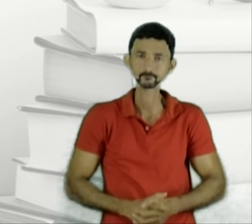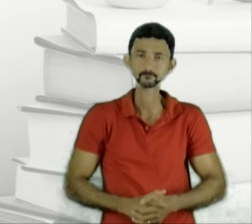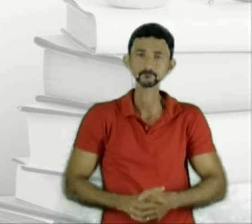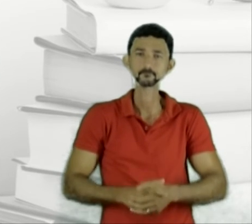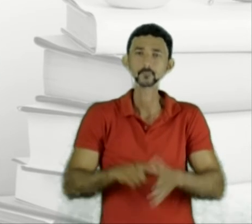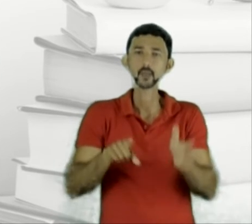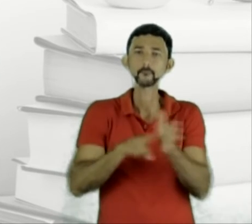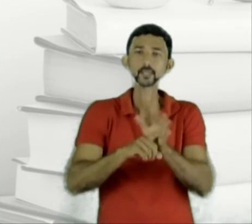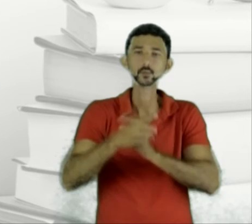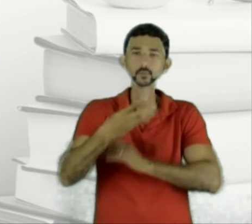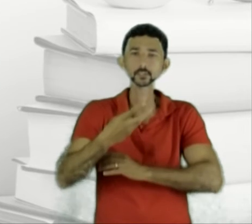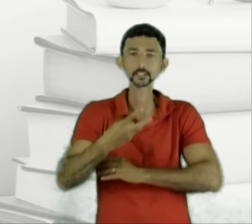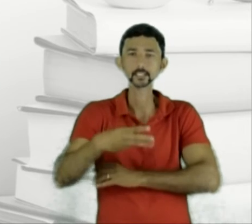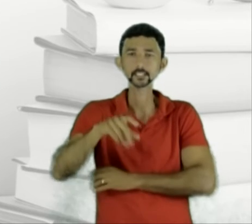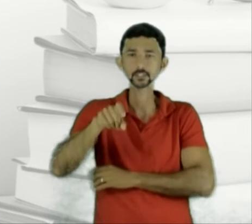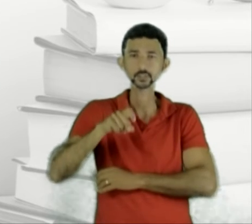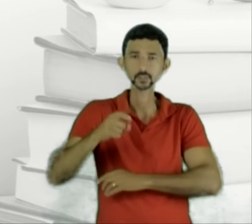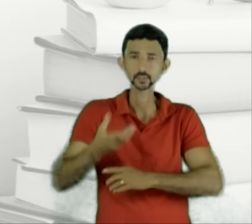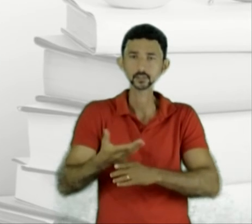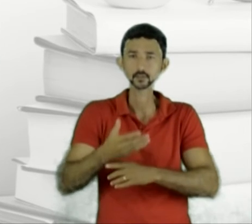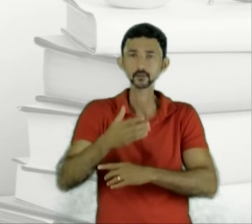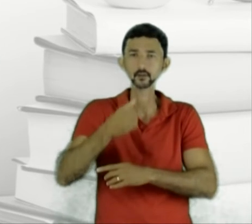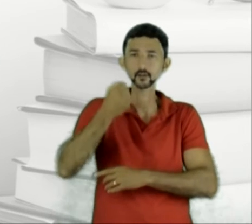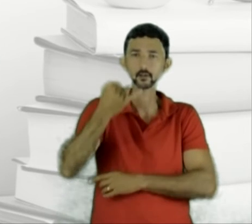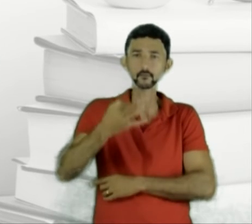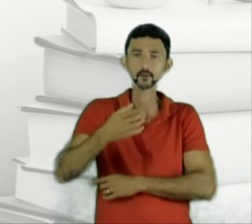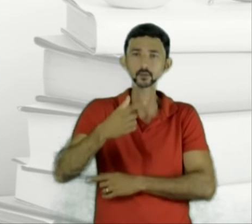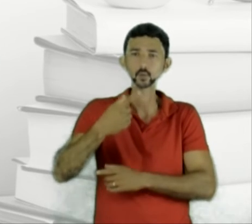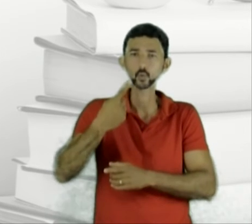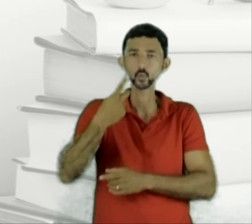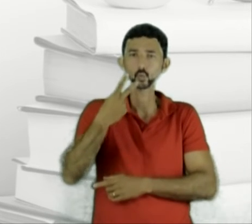menos 3x elevado a 2 menos 1.